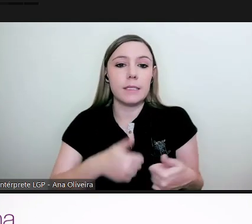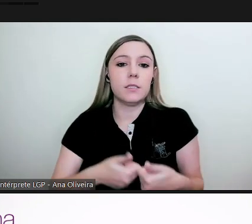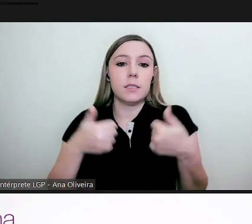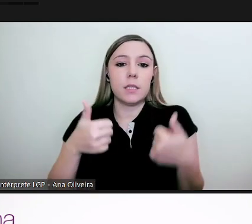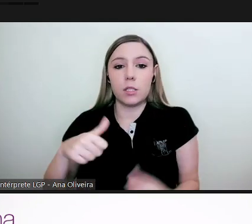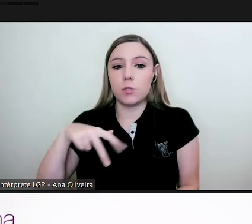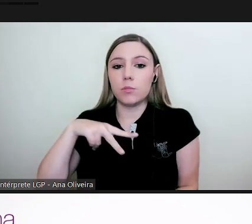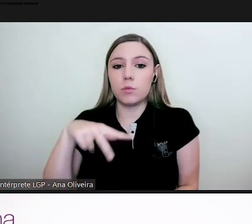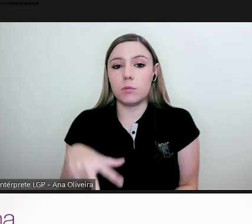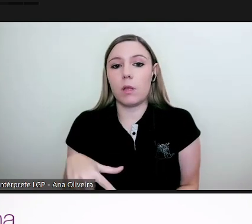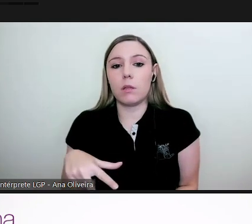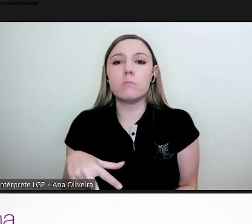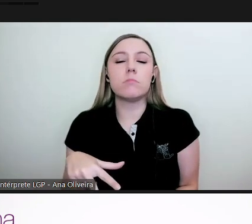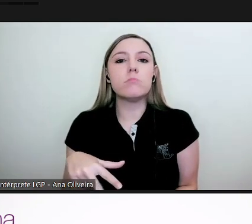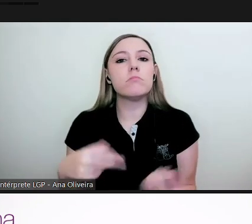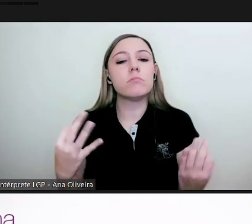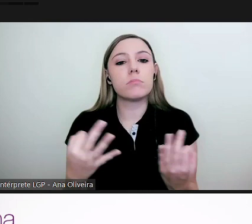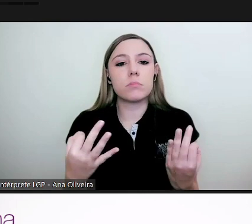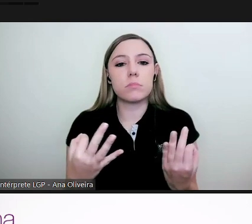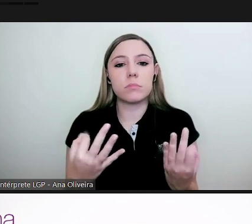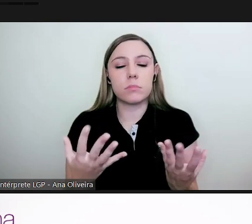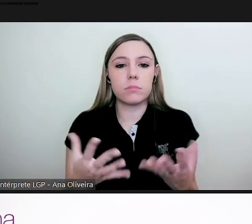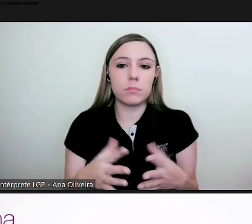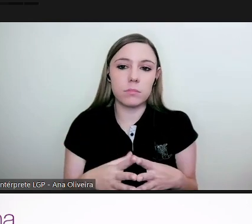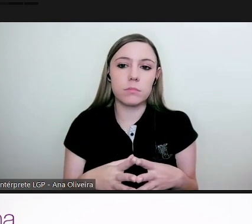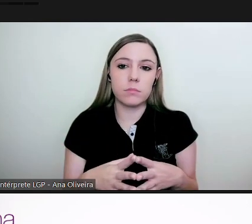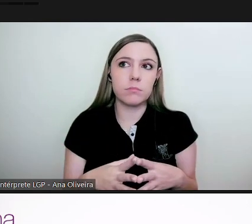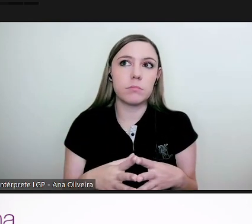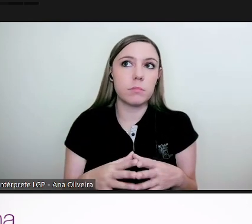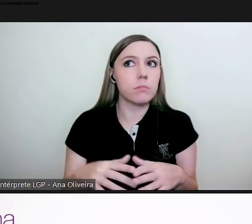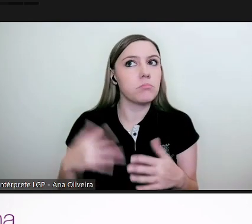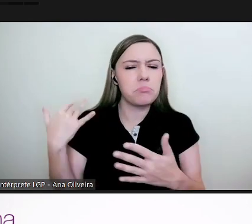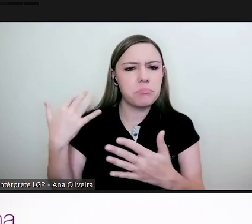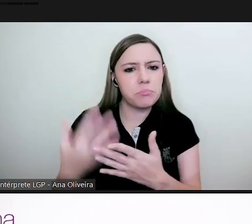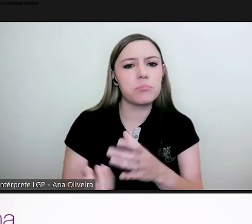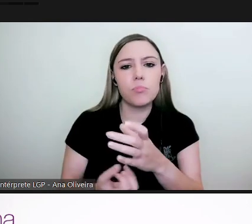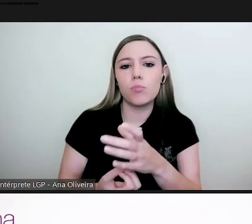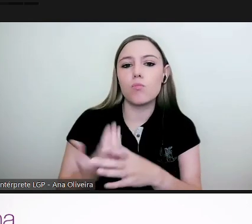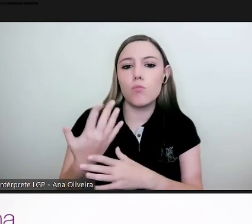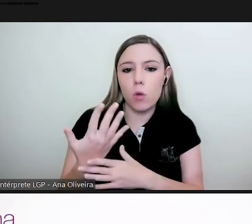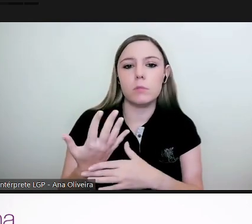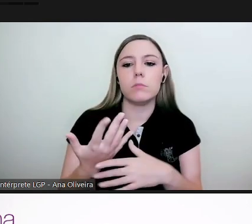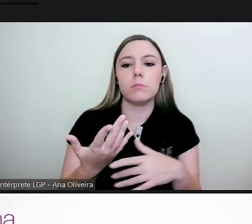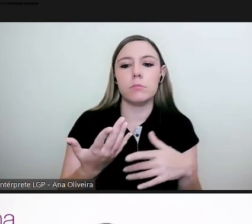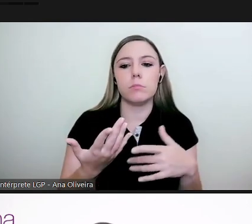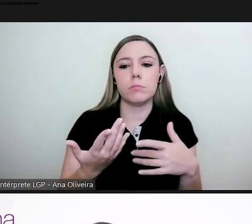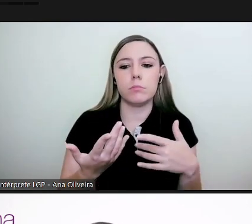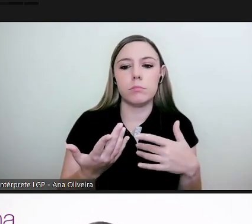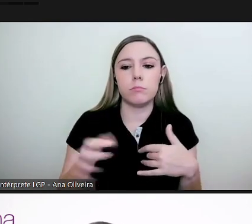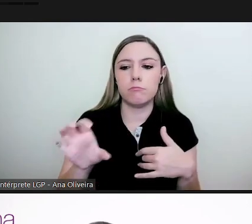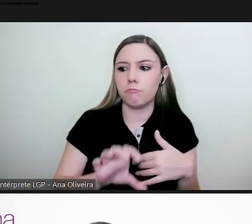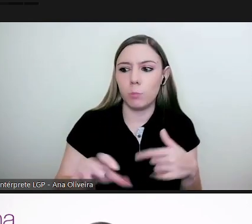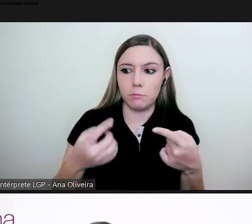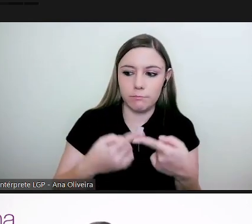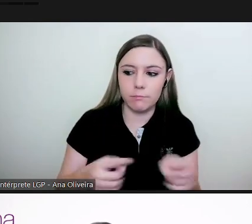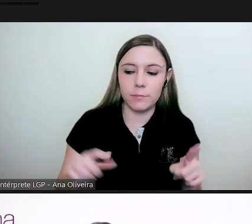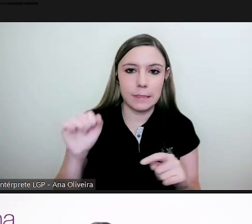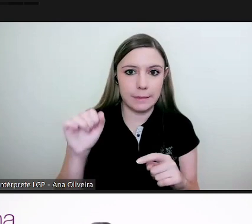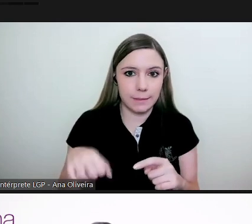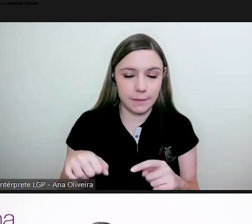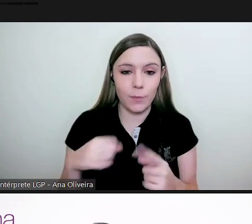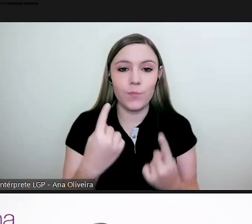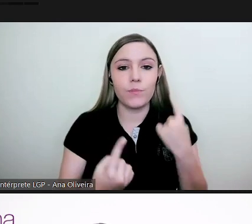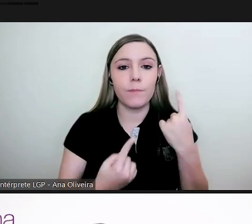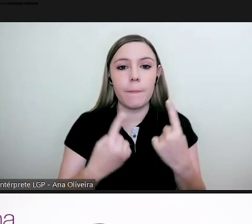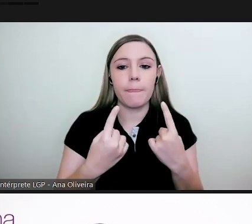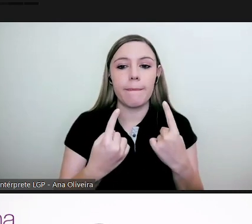portuguesas têm, de facto, vindo a implementar com doseamentos distintos. Por vezes